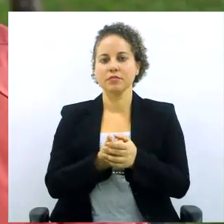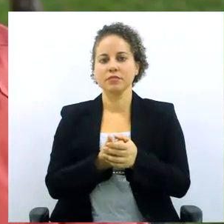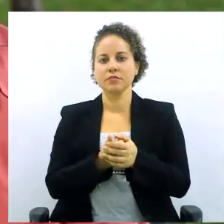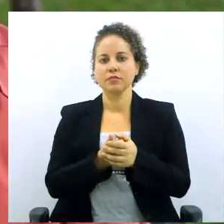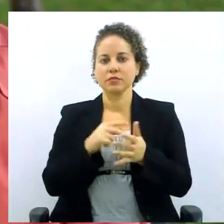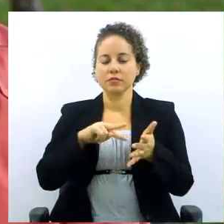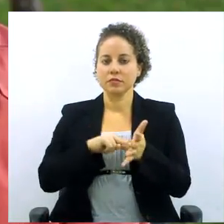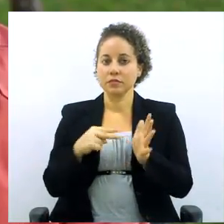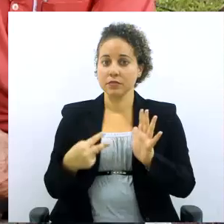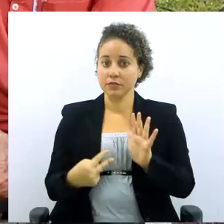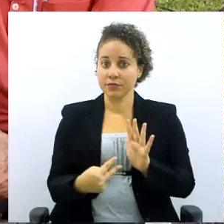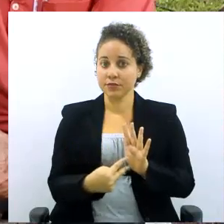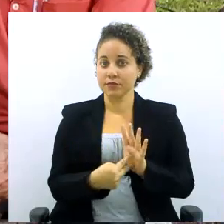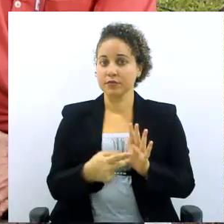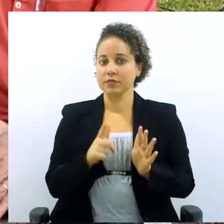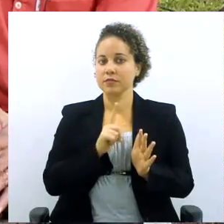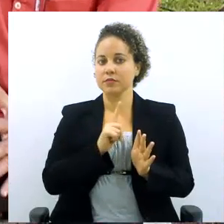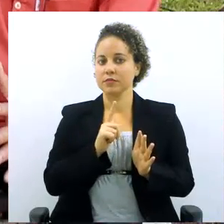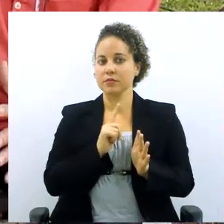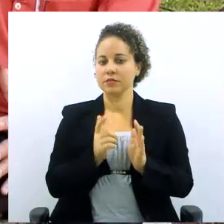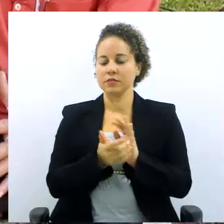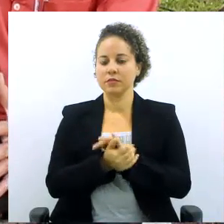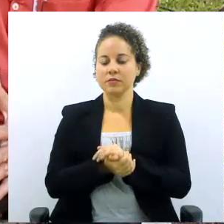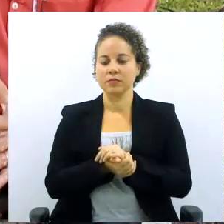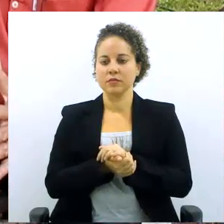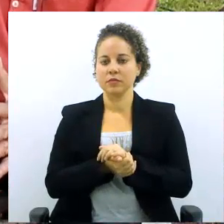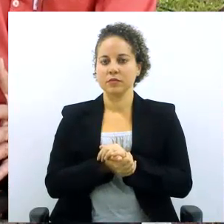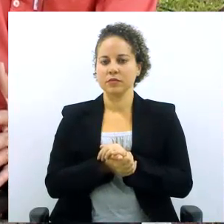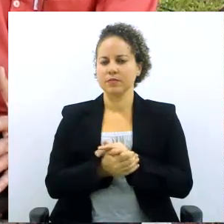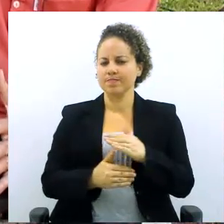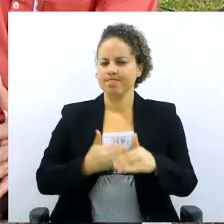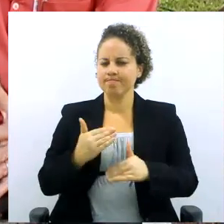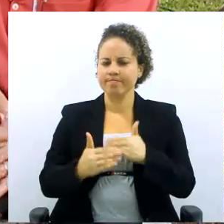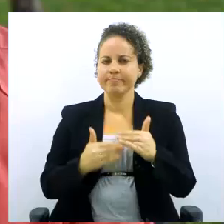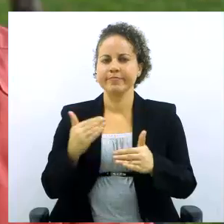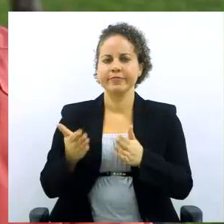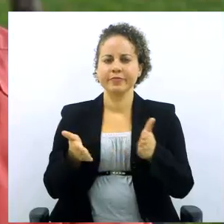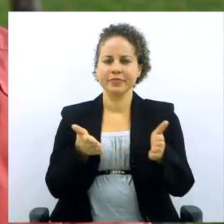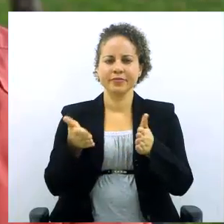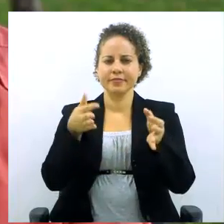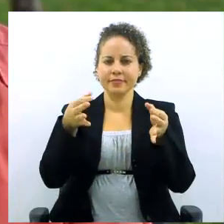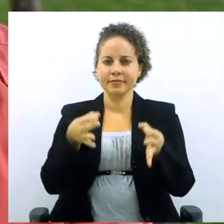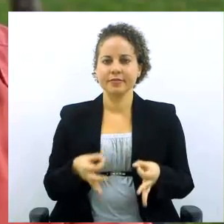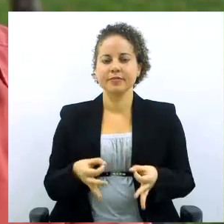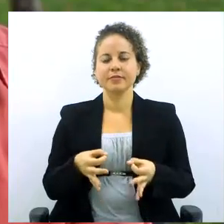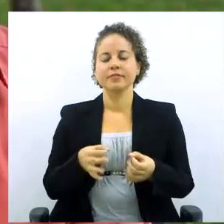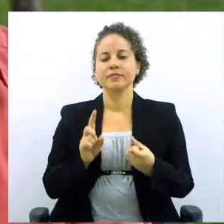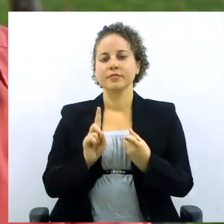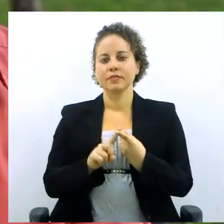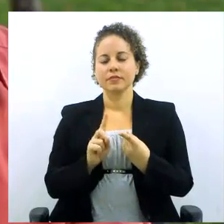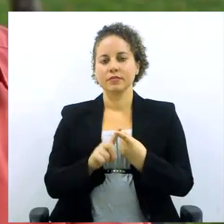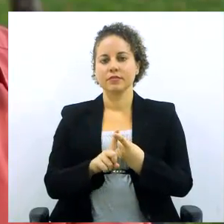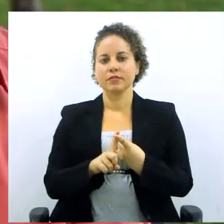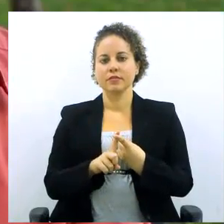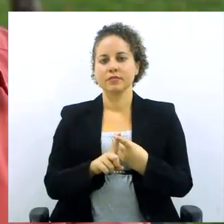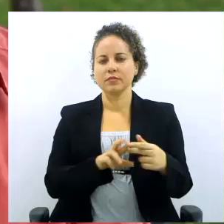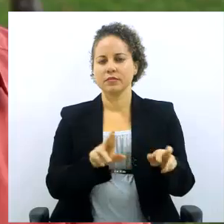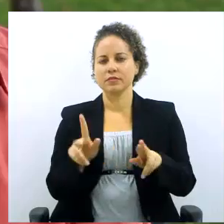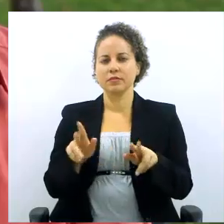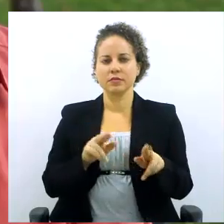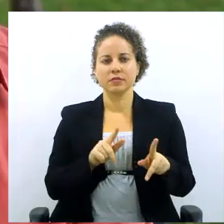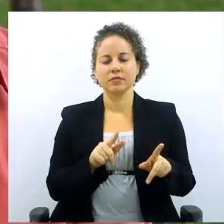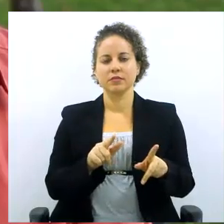o significado dela, mas caminhando numa direção certa. Essa